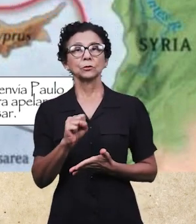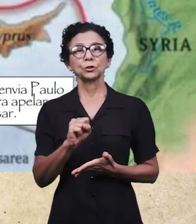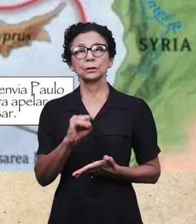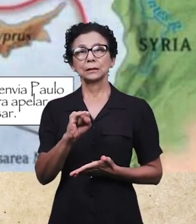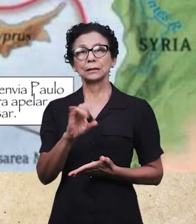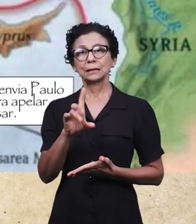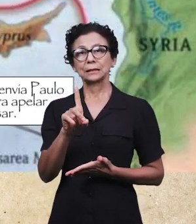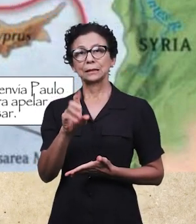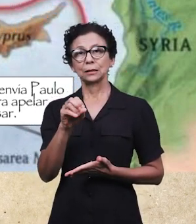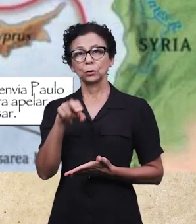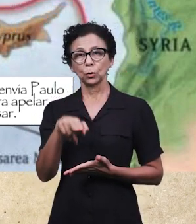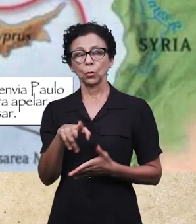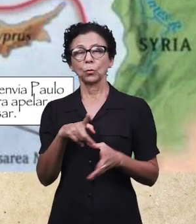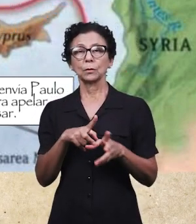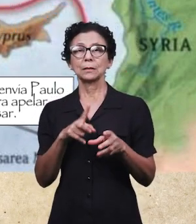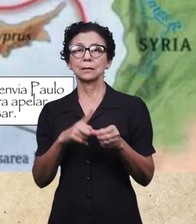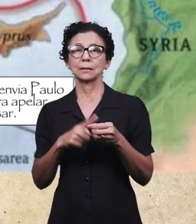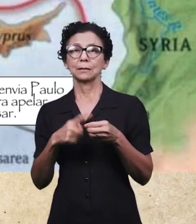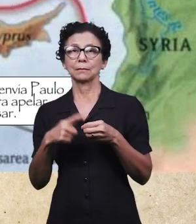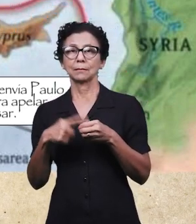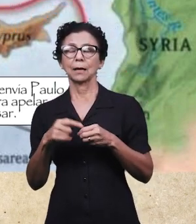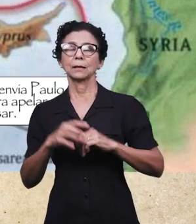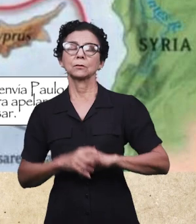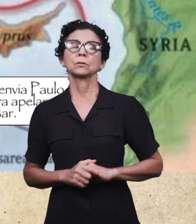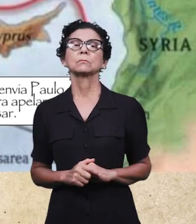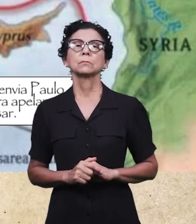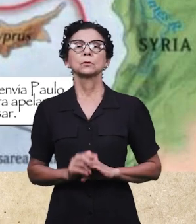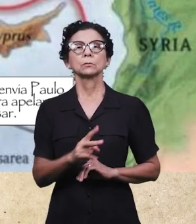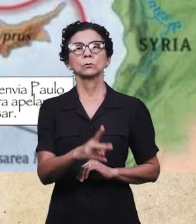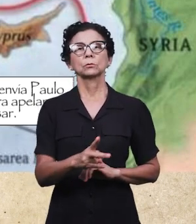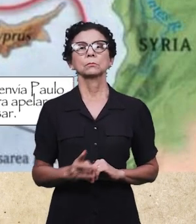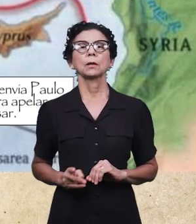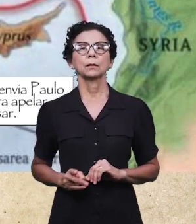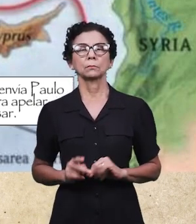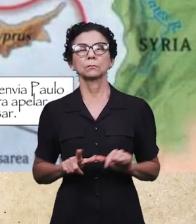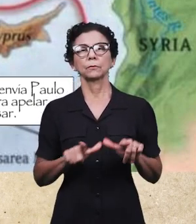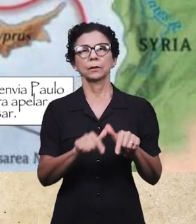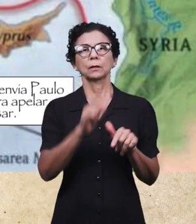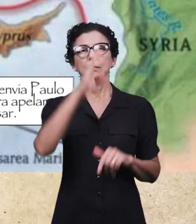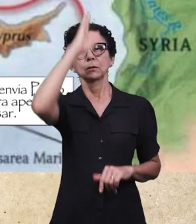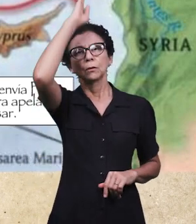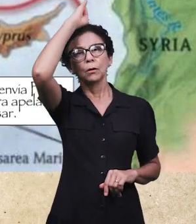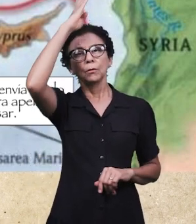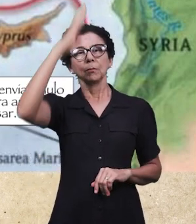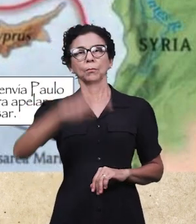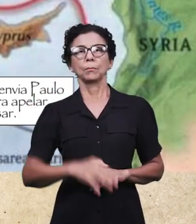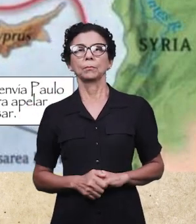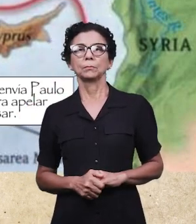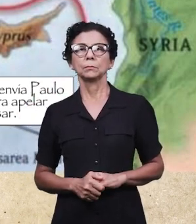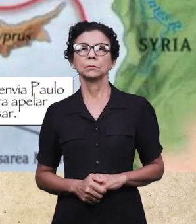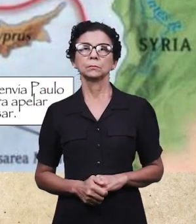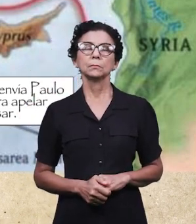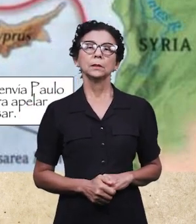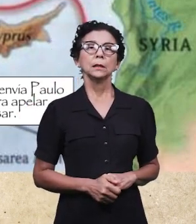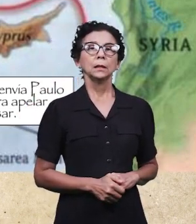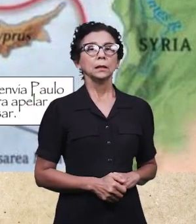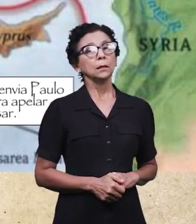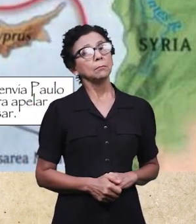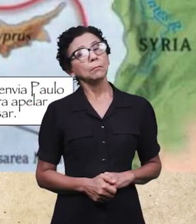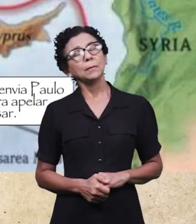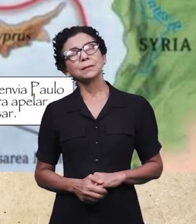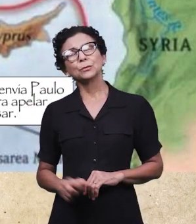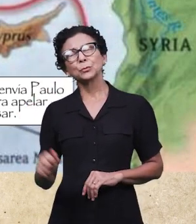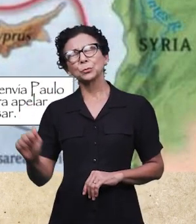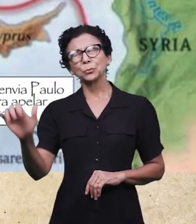passaram costeando Chipre, mas não pousaram em Chipre. Não desembarcaram, né? Estava no navio, né?